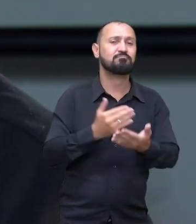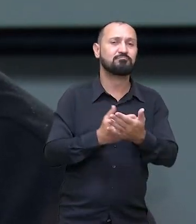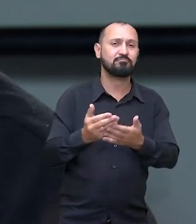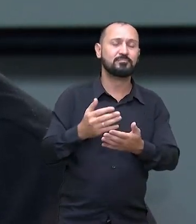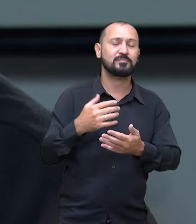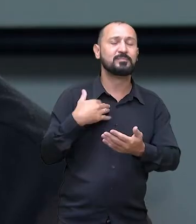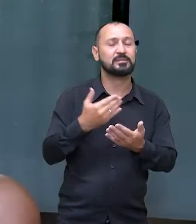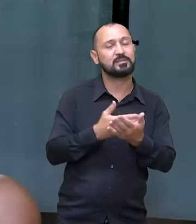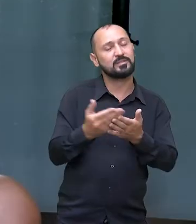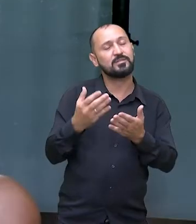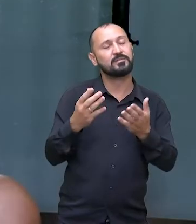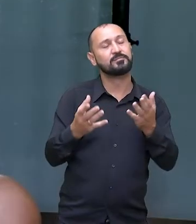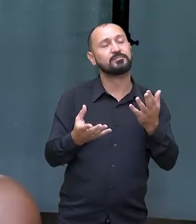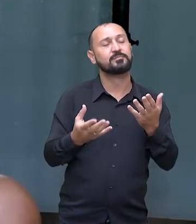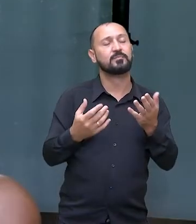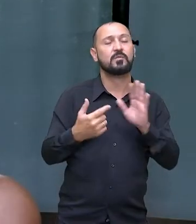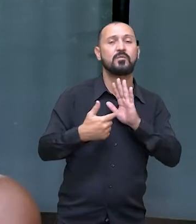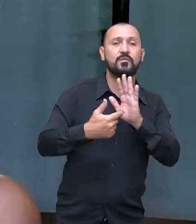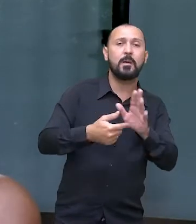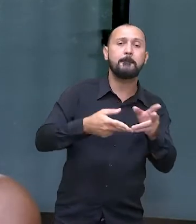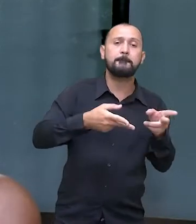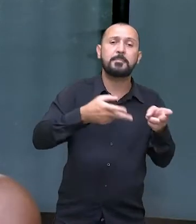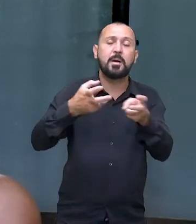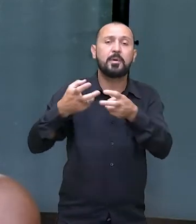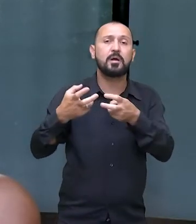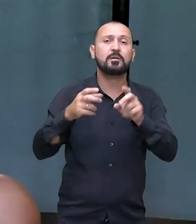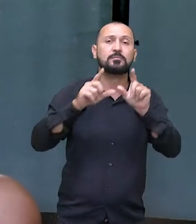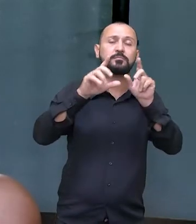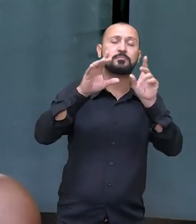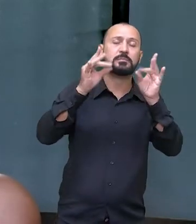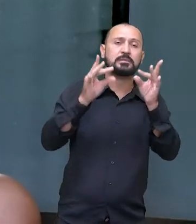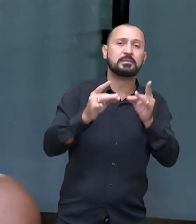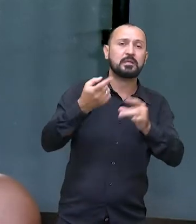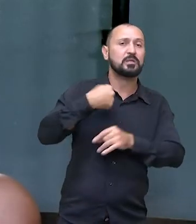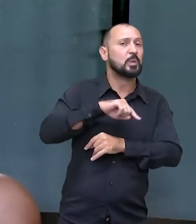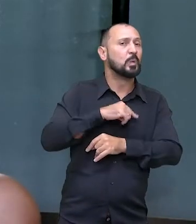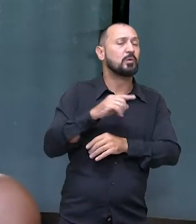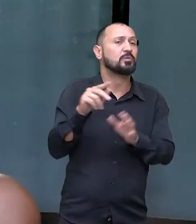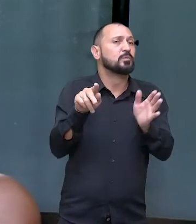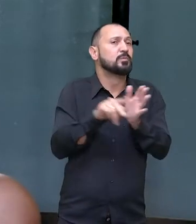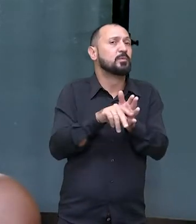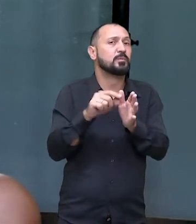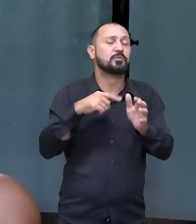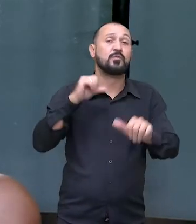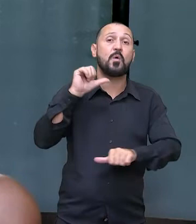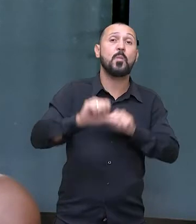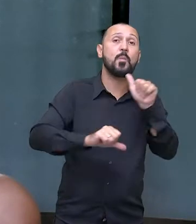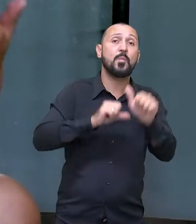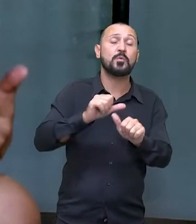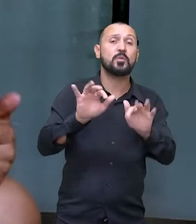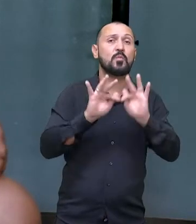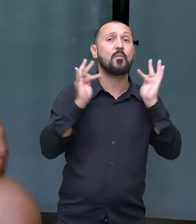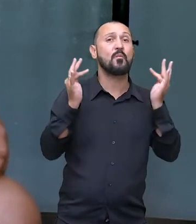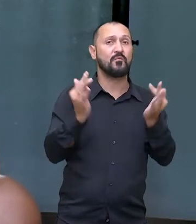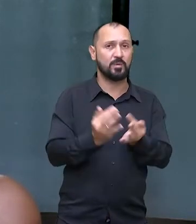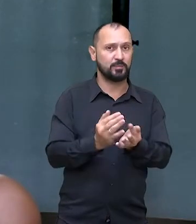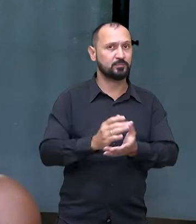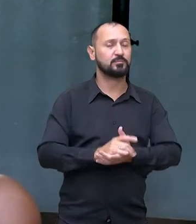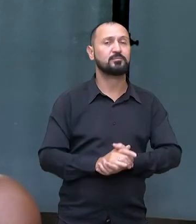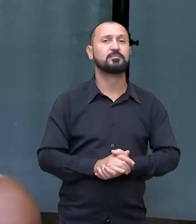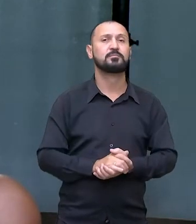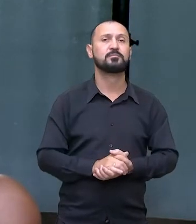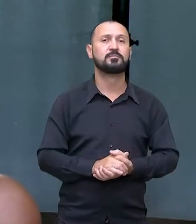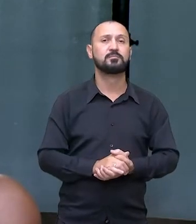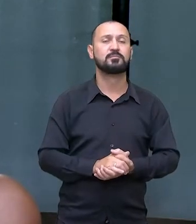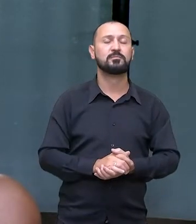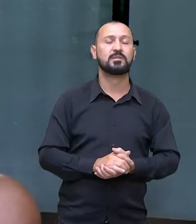E, enfim, a gente vai apresentando e a gente vai percebendo coisas que entre a gente mesmo e que a gente vai se transformando nisso numa família,